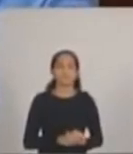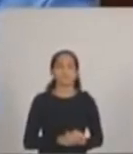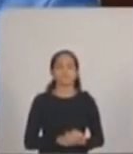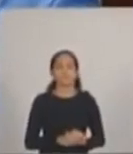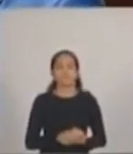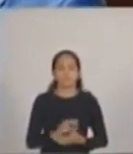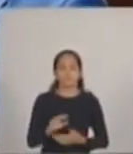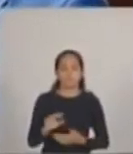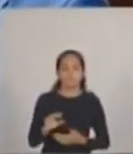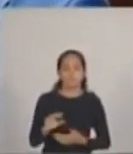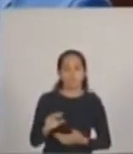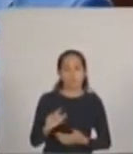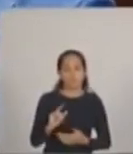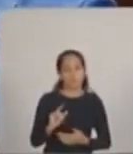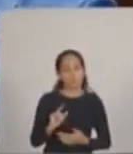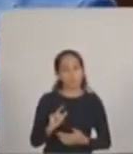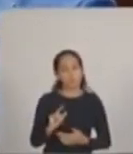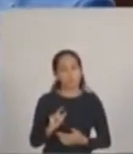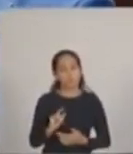Só então.